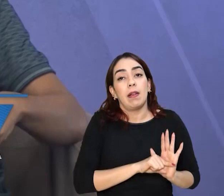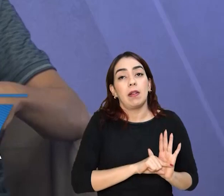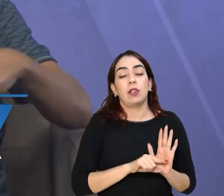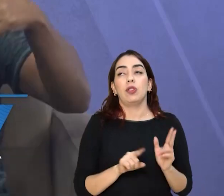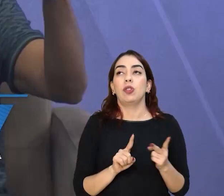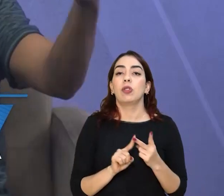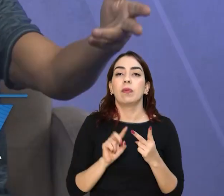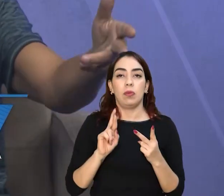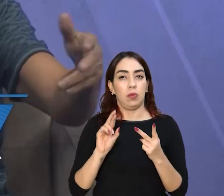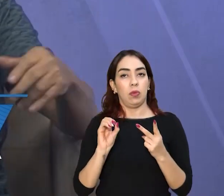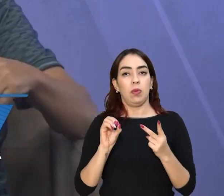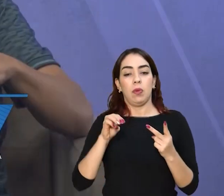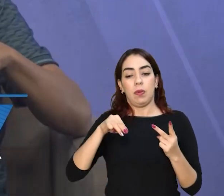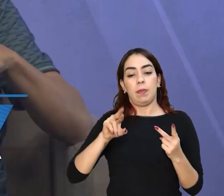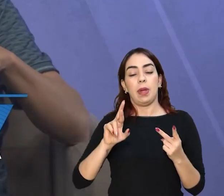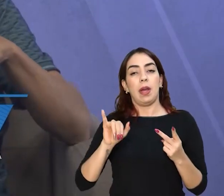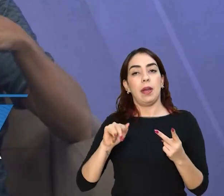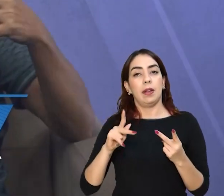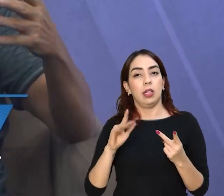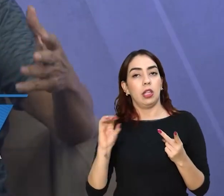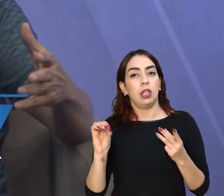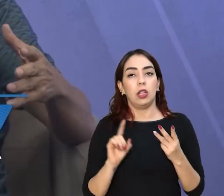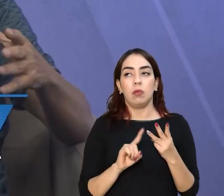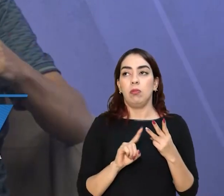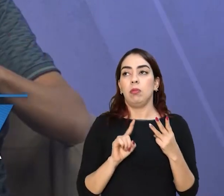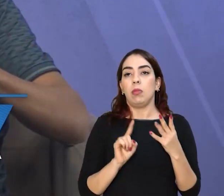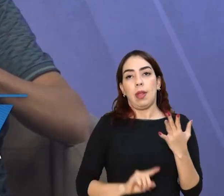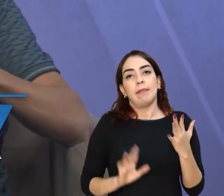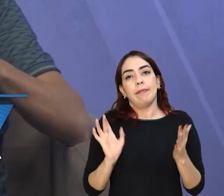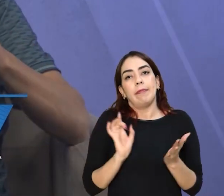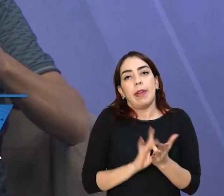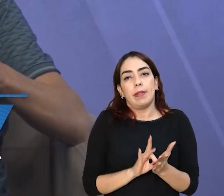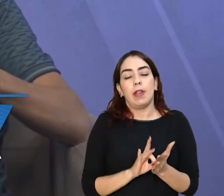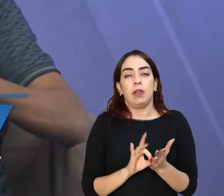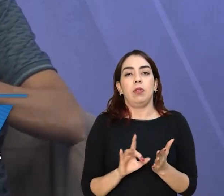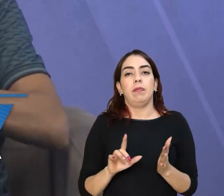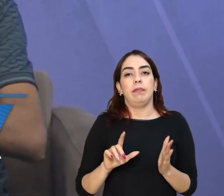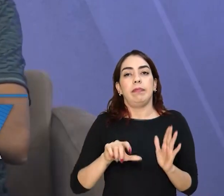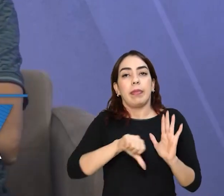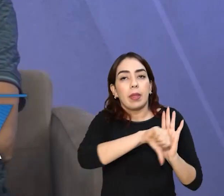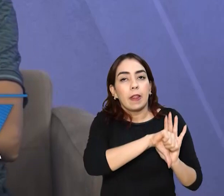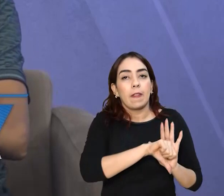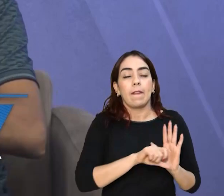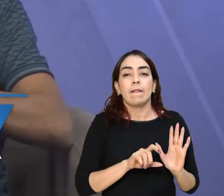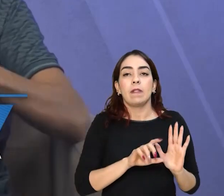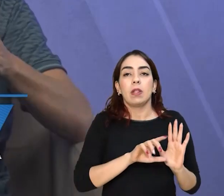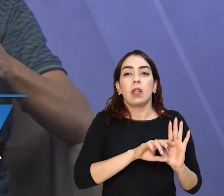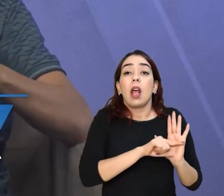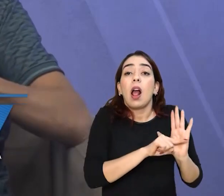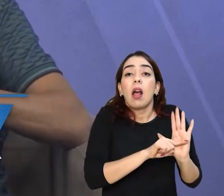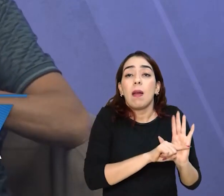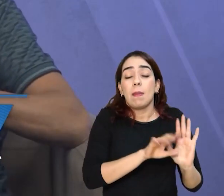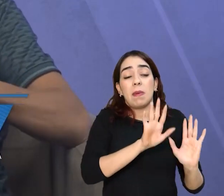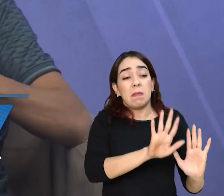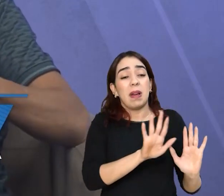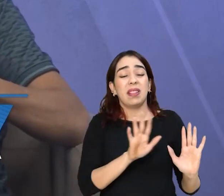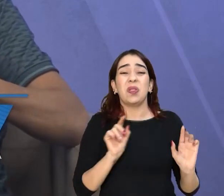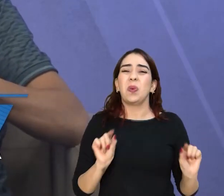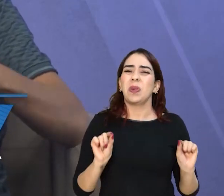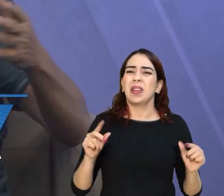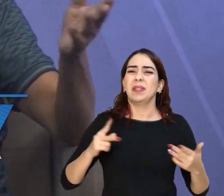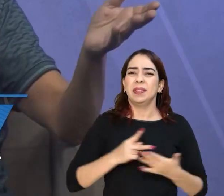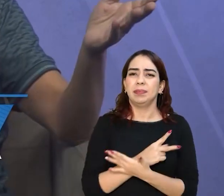ausência do Romário, que saiu logo, depois do Guilherme. Isso tudo atrapalha, evidentemente. Mas vamos notar que isso tem acontecido nos jogos do Fortaleza. O Fortaleza